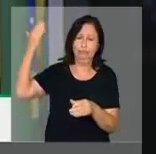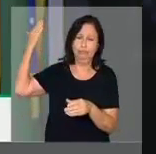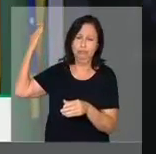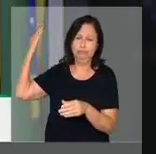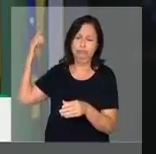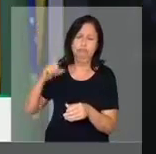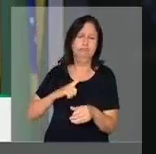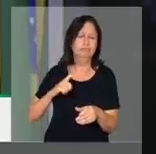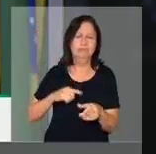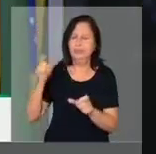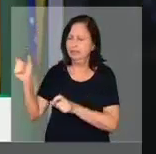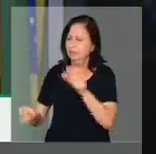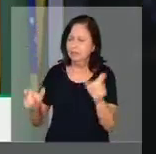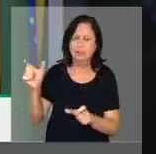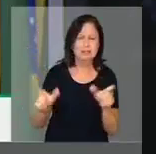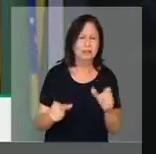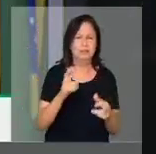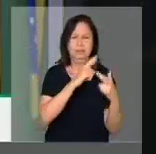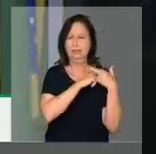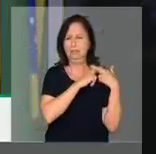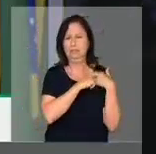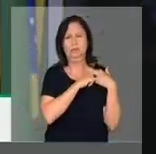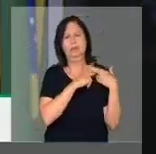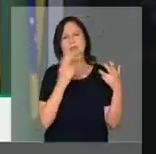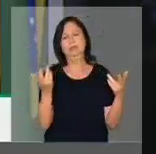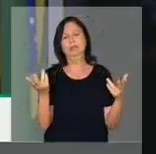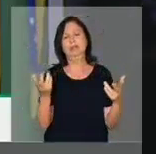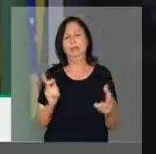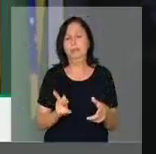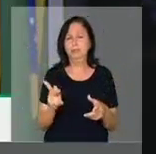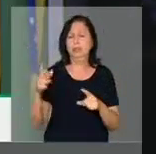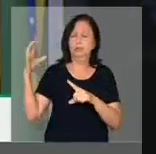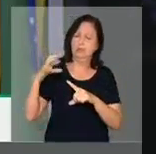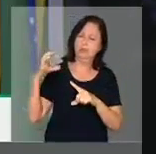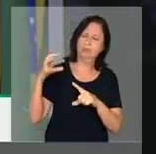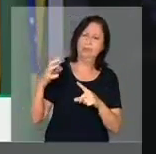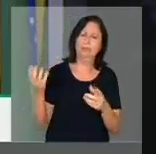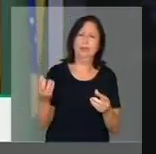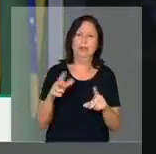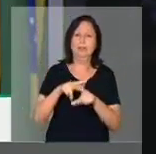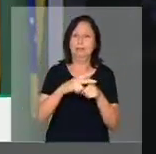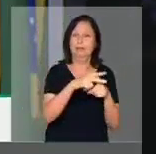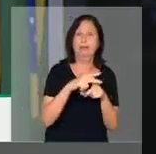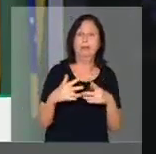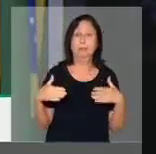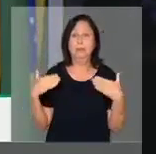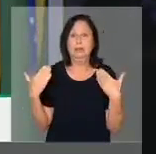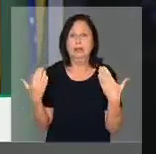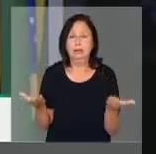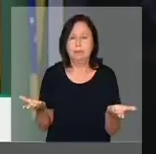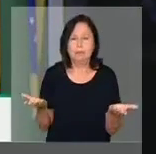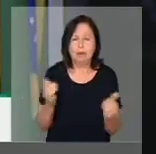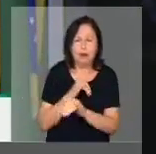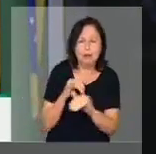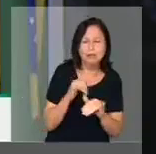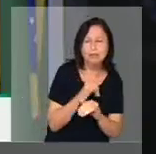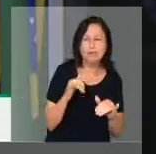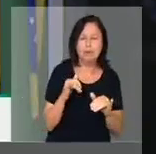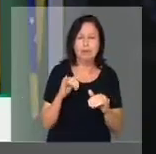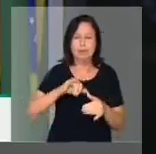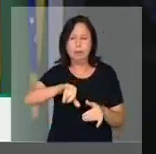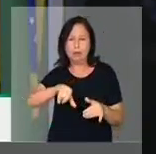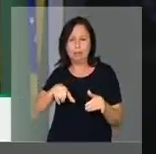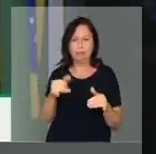montenegros, né, que se locupletam com a ferramenta de informação à